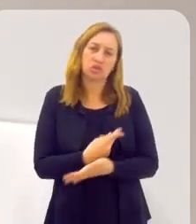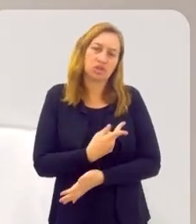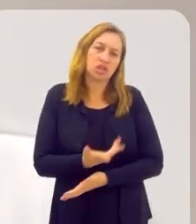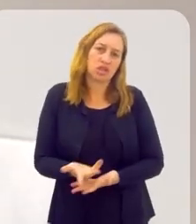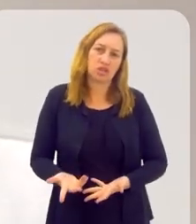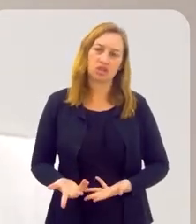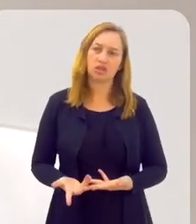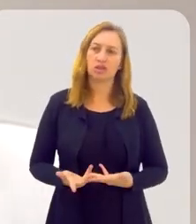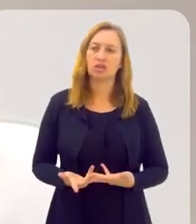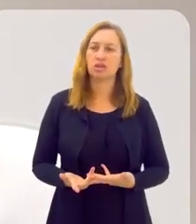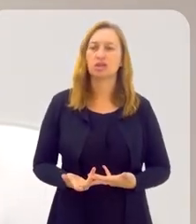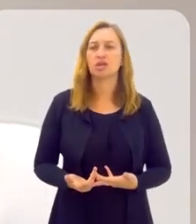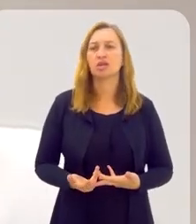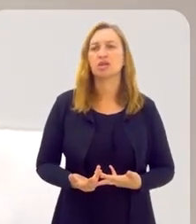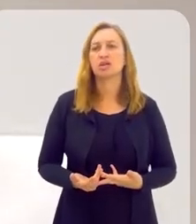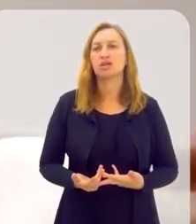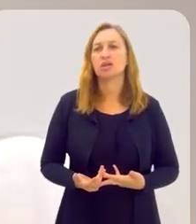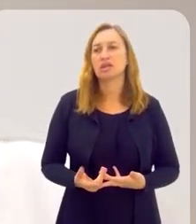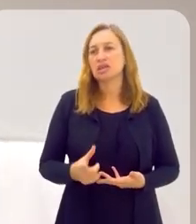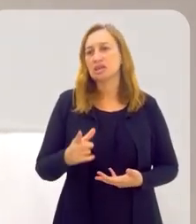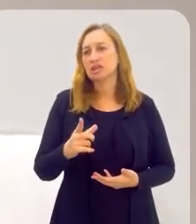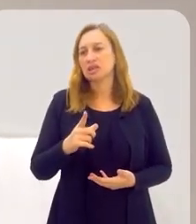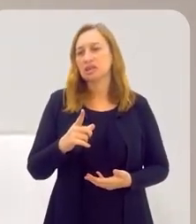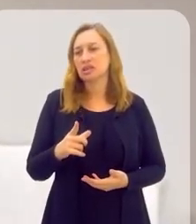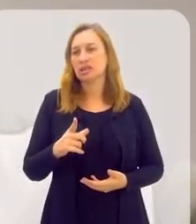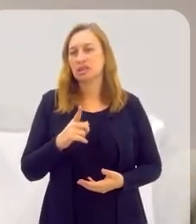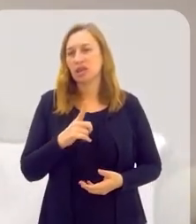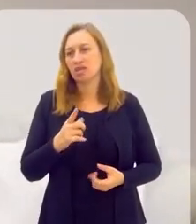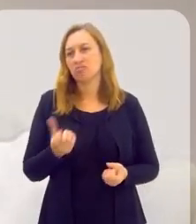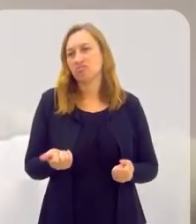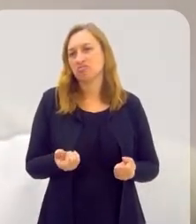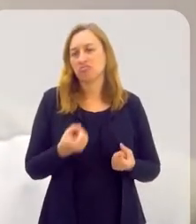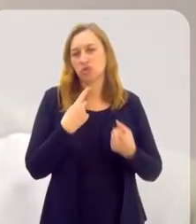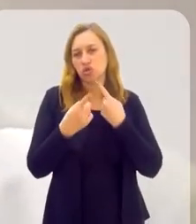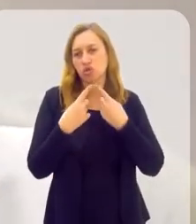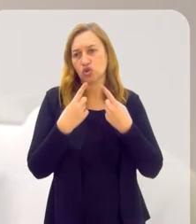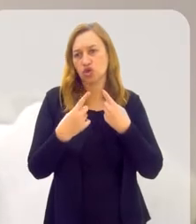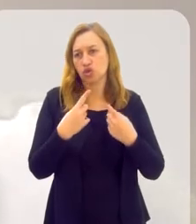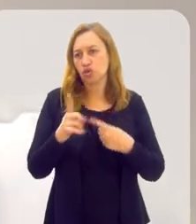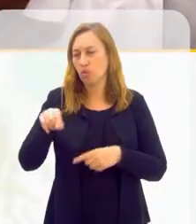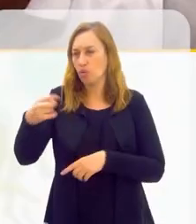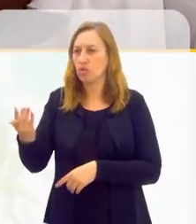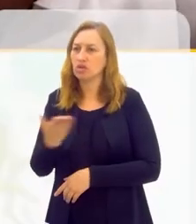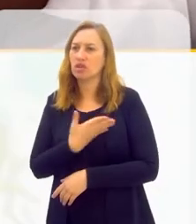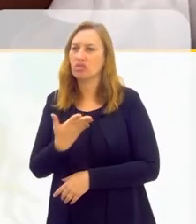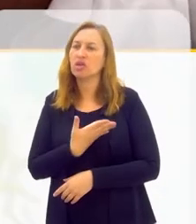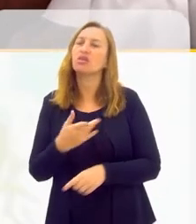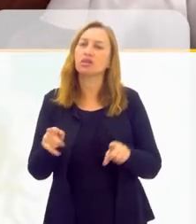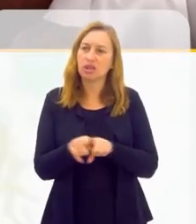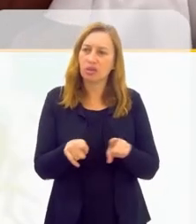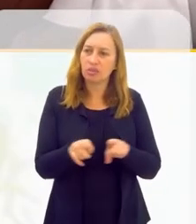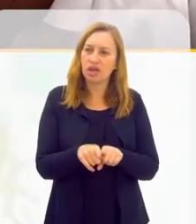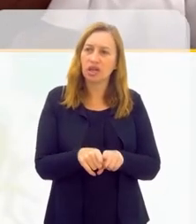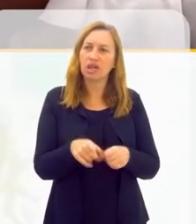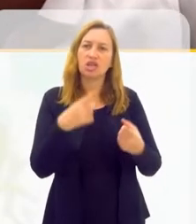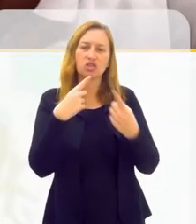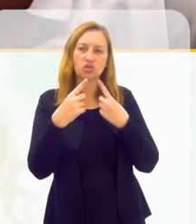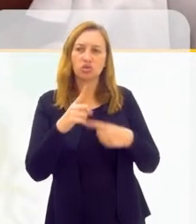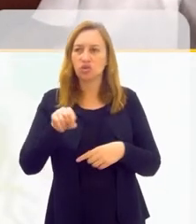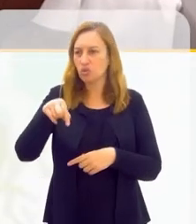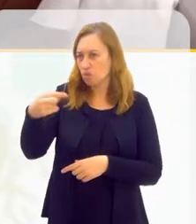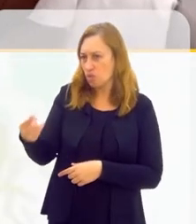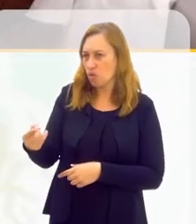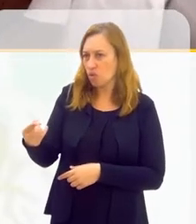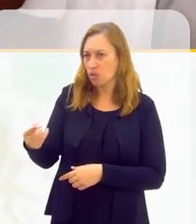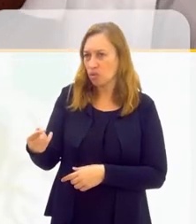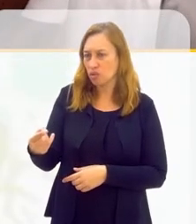isso é benéfico que aconteça. Portanto, se eu tenho tendência a poder discutir no treino com um outro colega, também vou ter tendência a discutir naquele treino com o